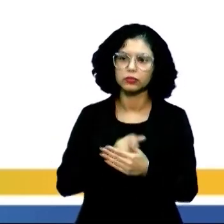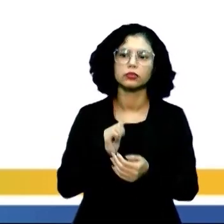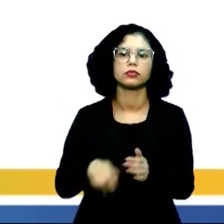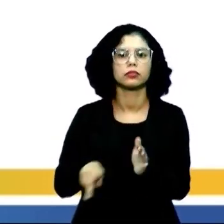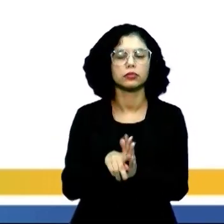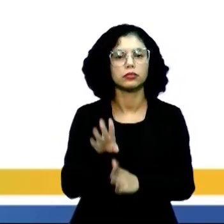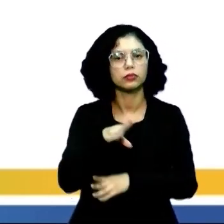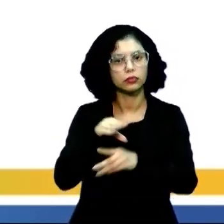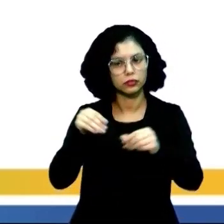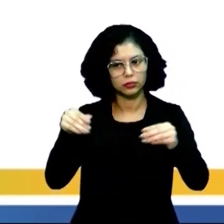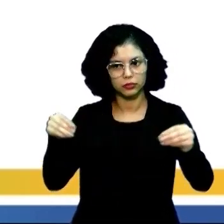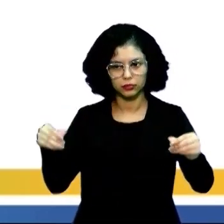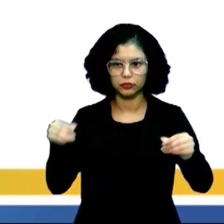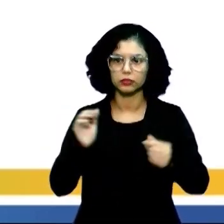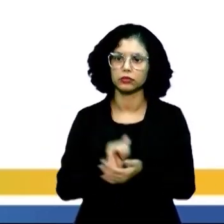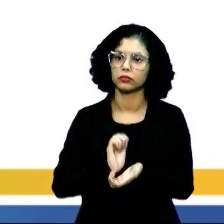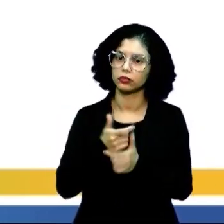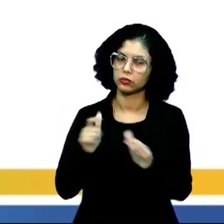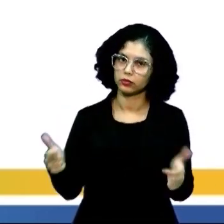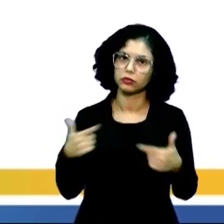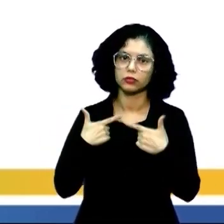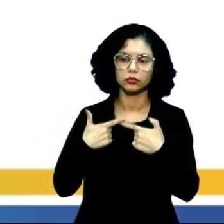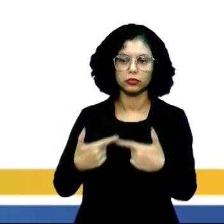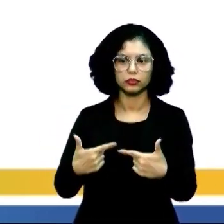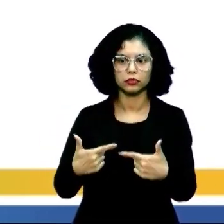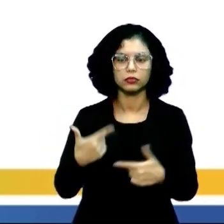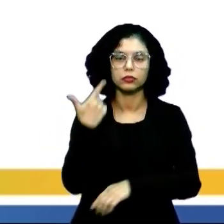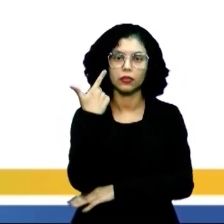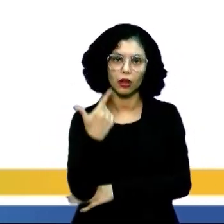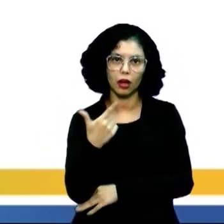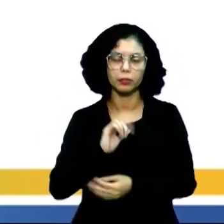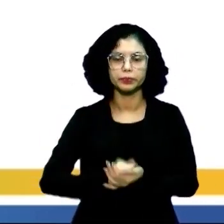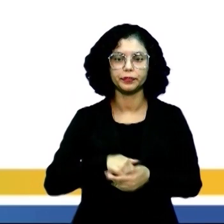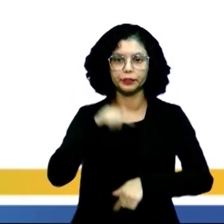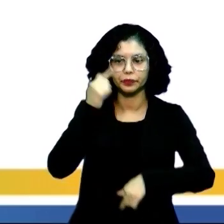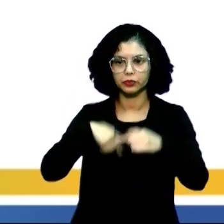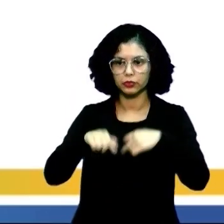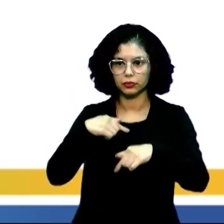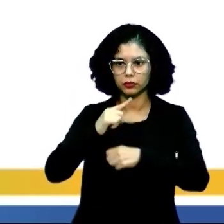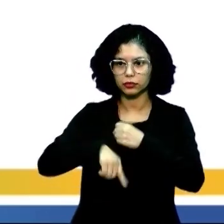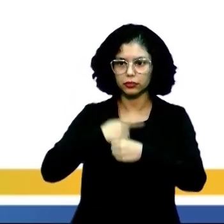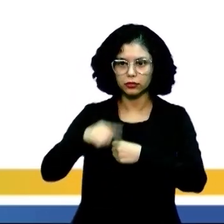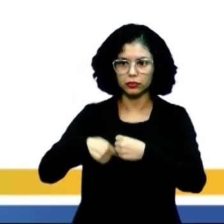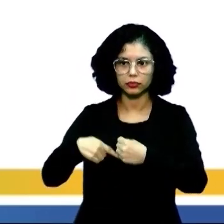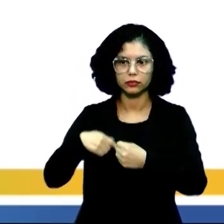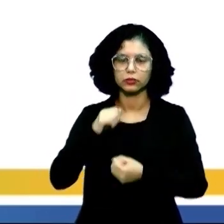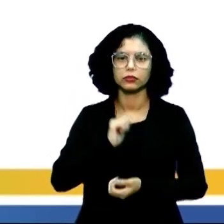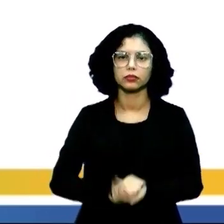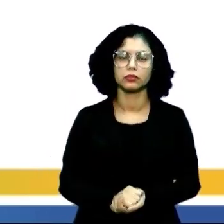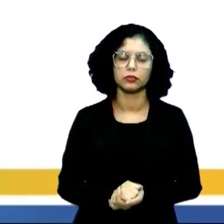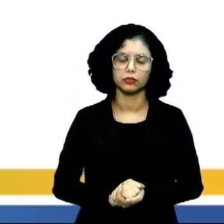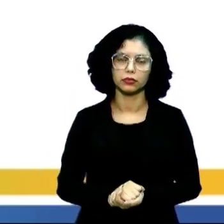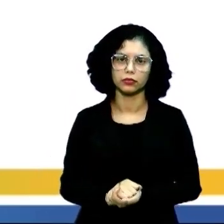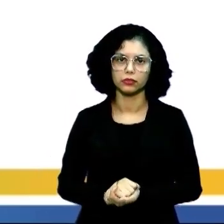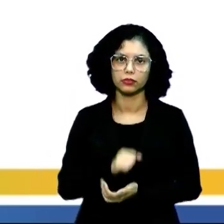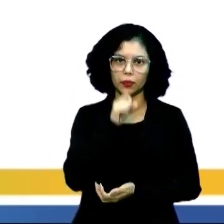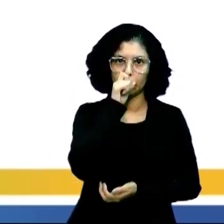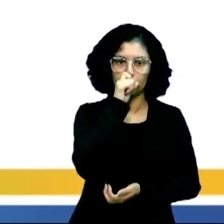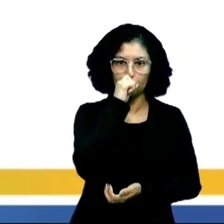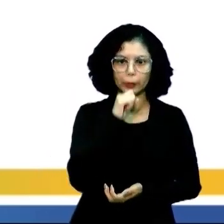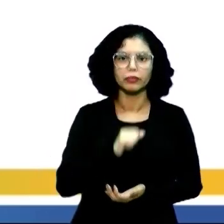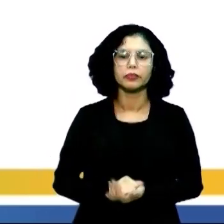seu território um grande arsenal atômico, ou seja, que o país possuía várias armas